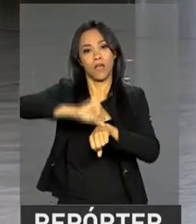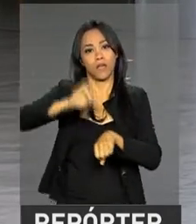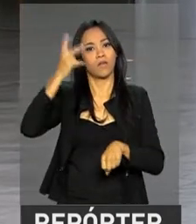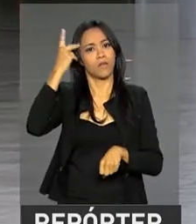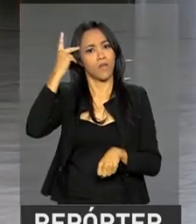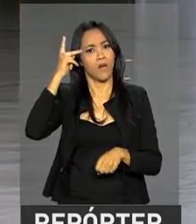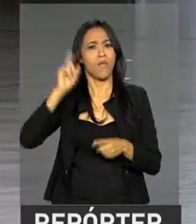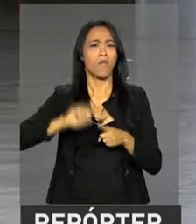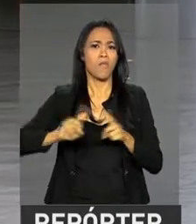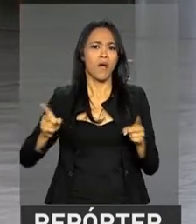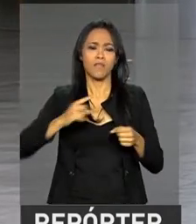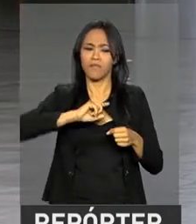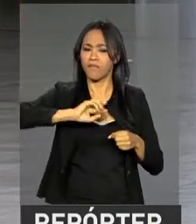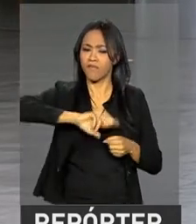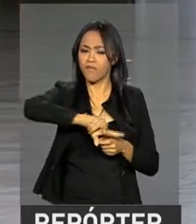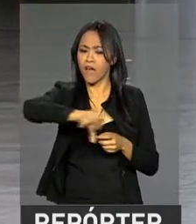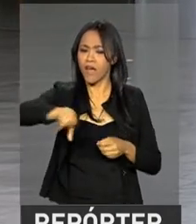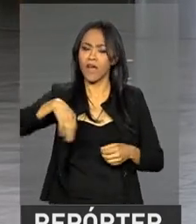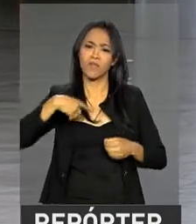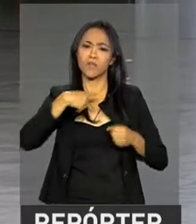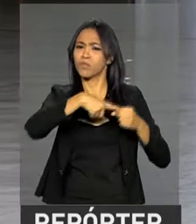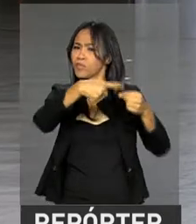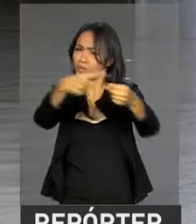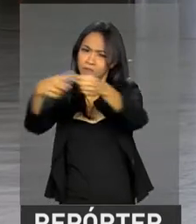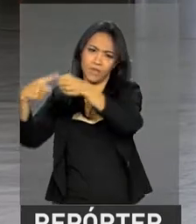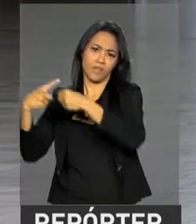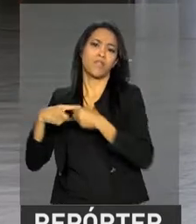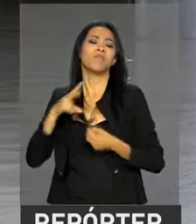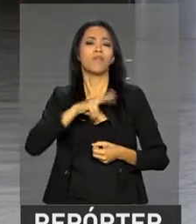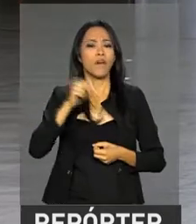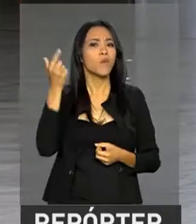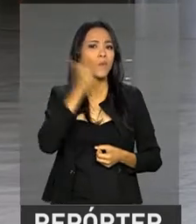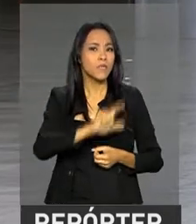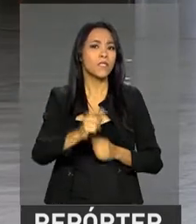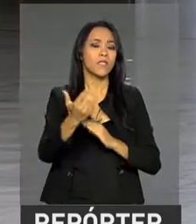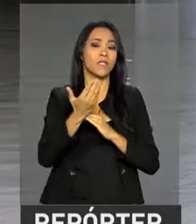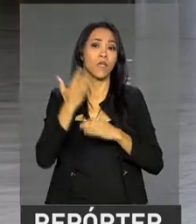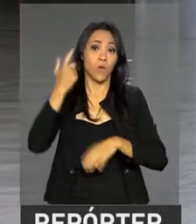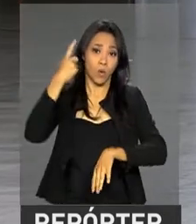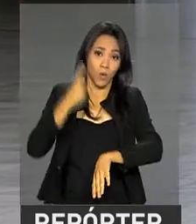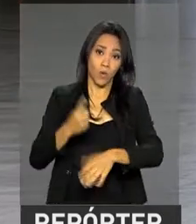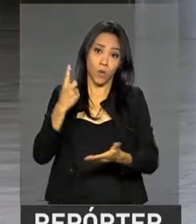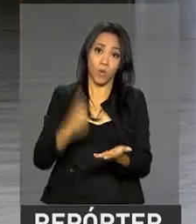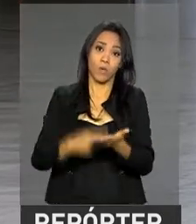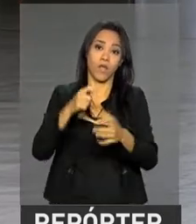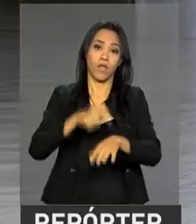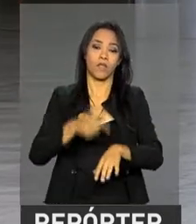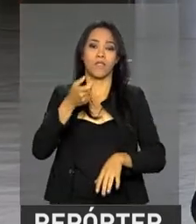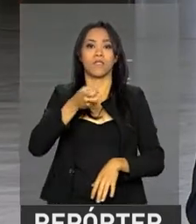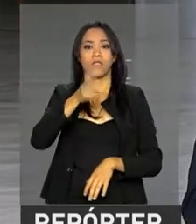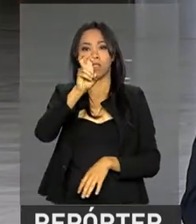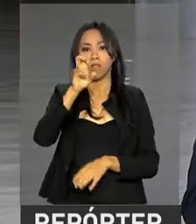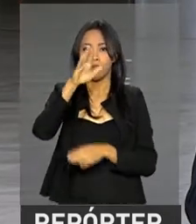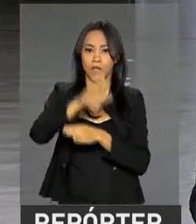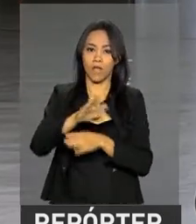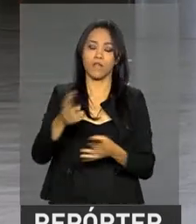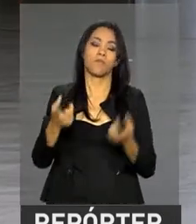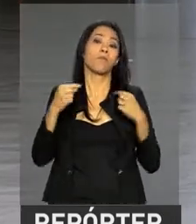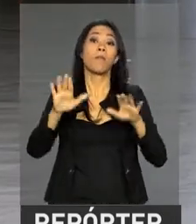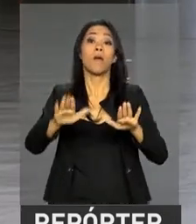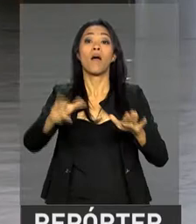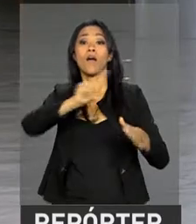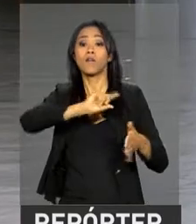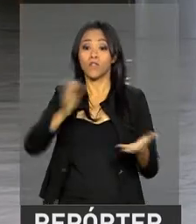diversos municípios do país vão ser beneficiados. Essa cerimônia está marcada para 5 horas da tarde. Mas antes, agora pela manhã, o